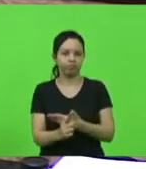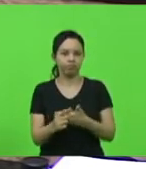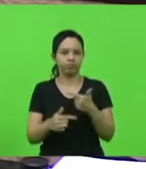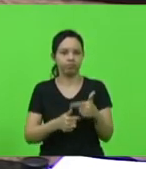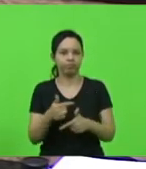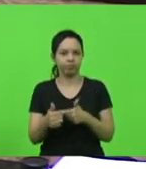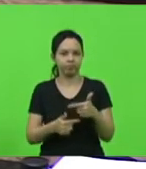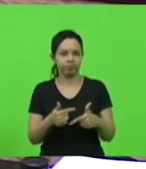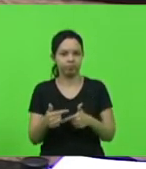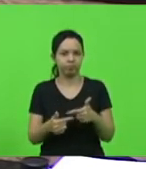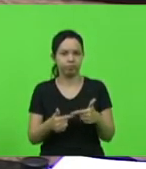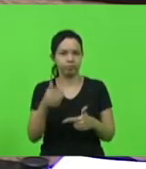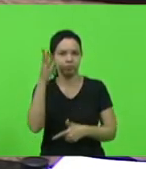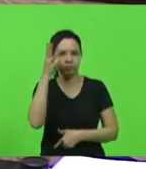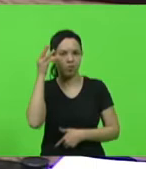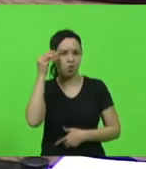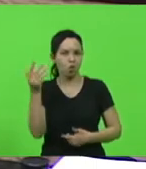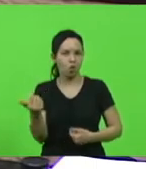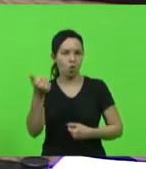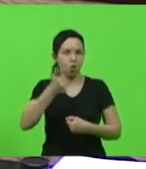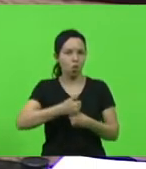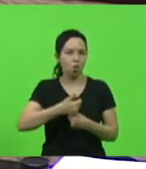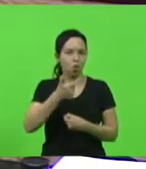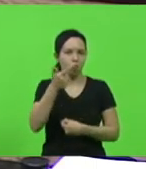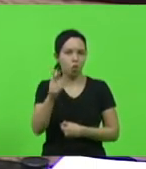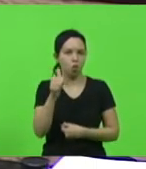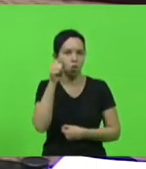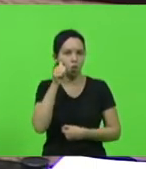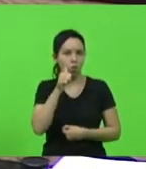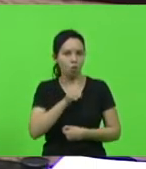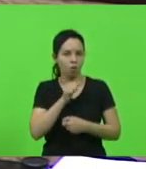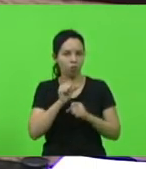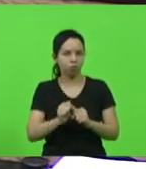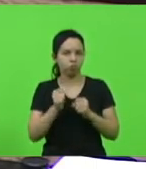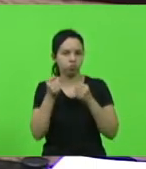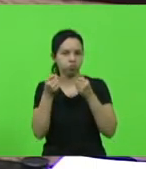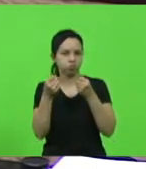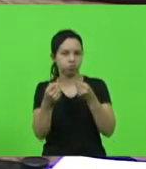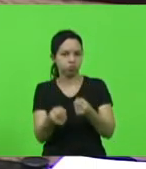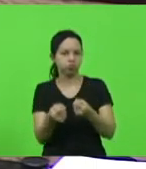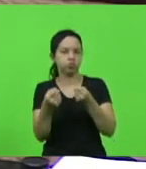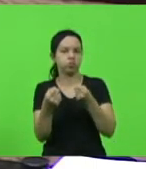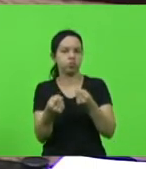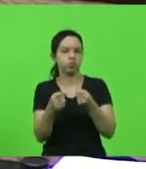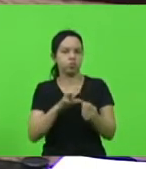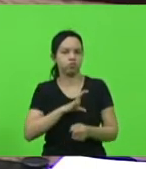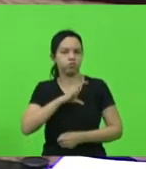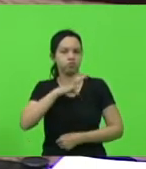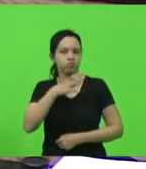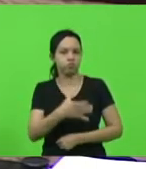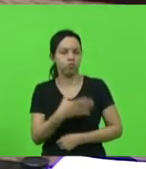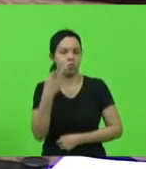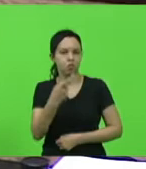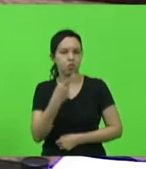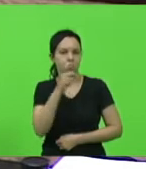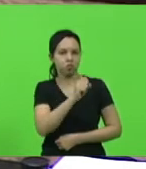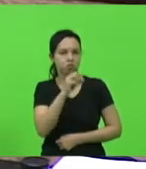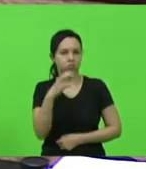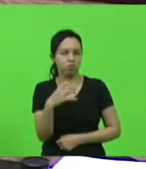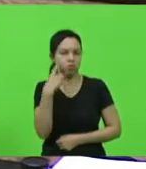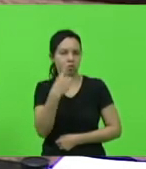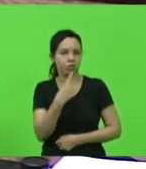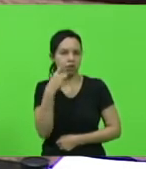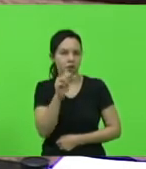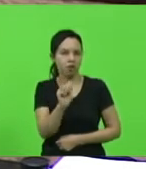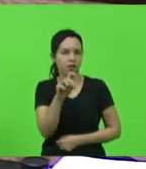A Luciane substitui outra mulher que é símbolo de garra, determinação na política catarinense, que é a nossa querida deputada Ada Faraco de